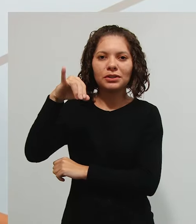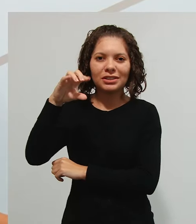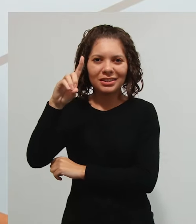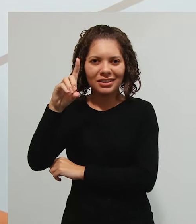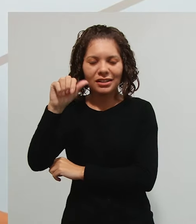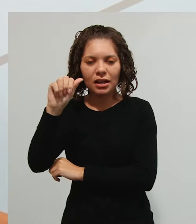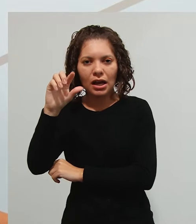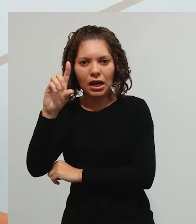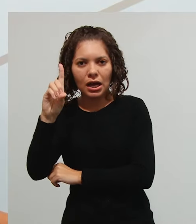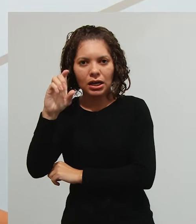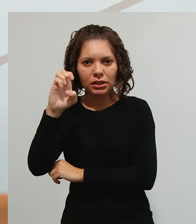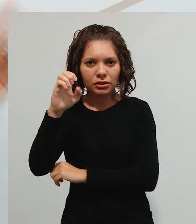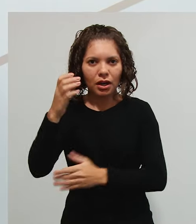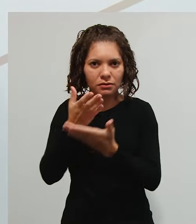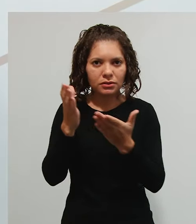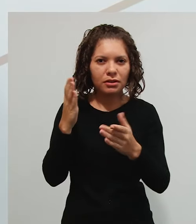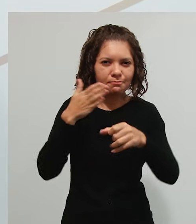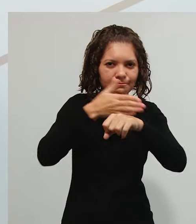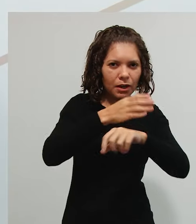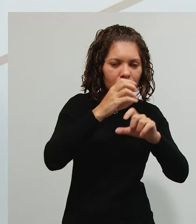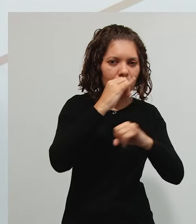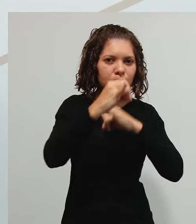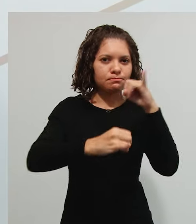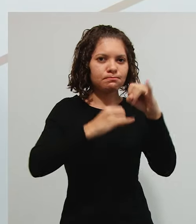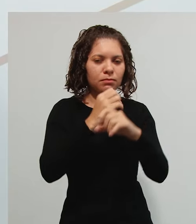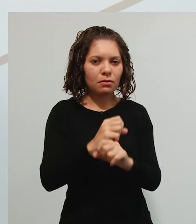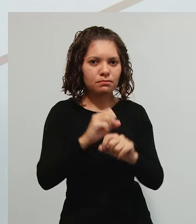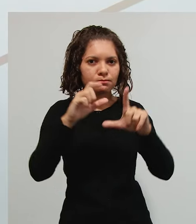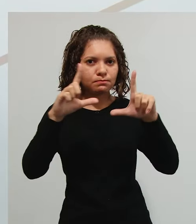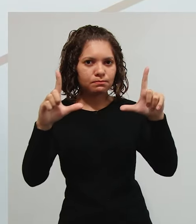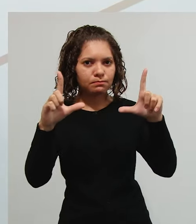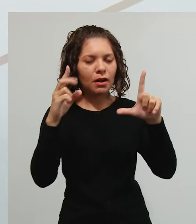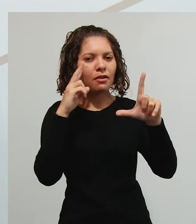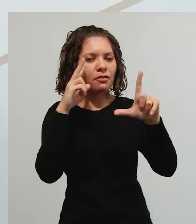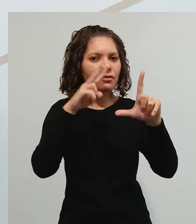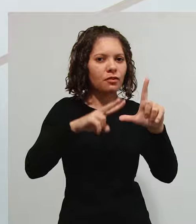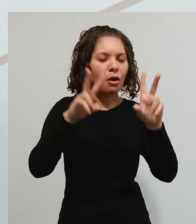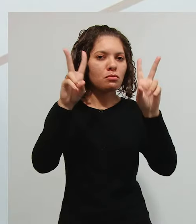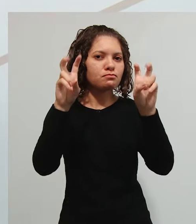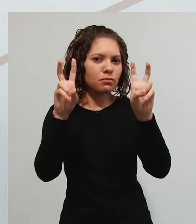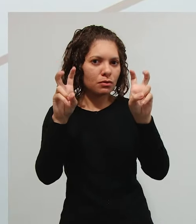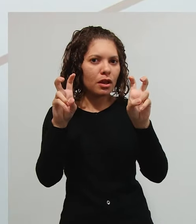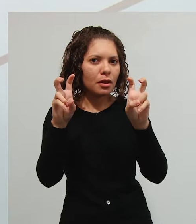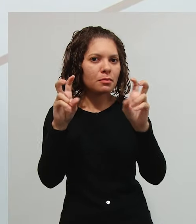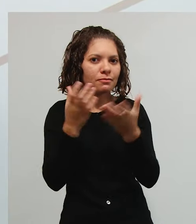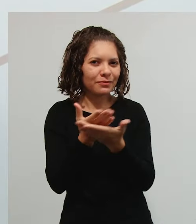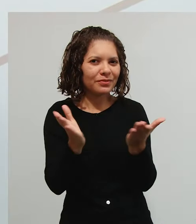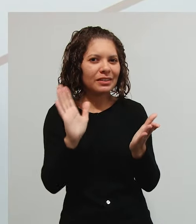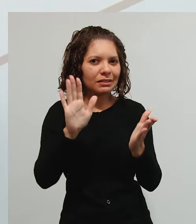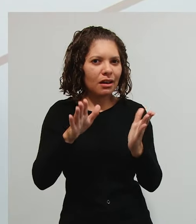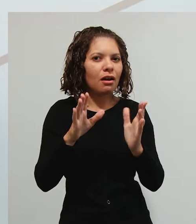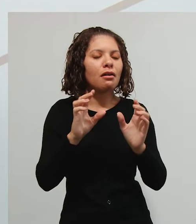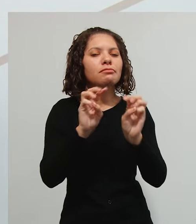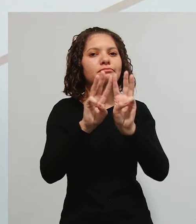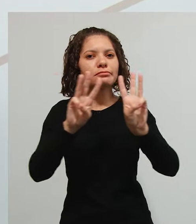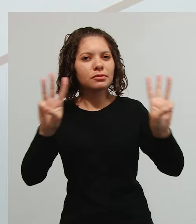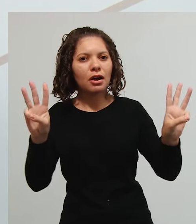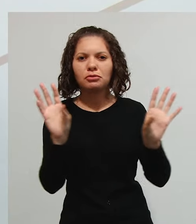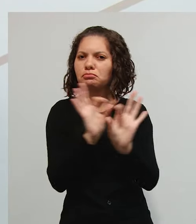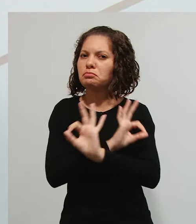respeito das imunidades Então se alguém for ou ler lá no di direito que é um site ótimo sobre